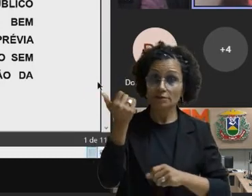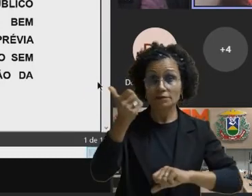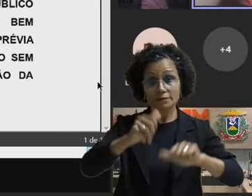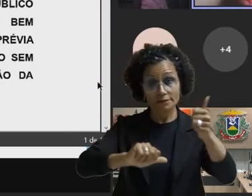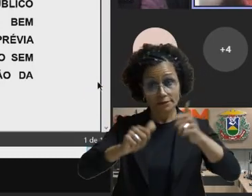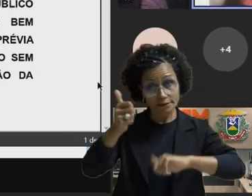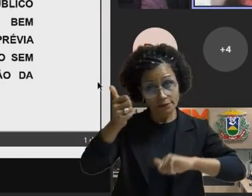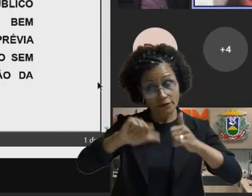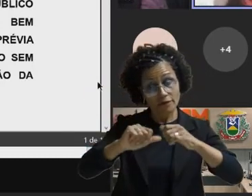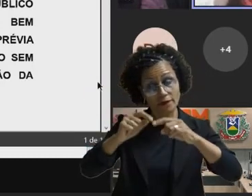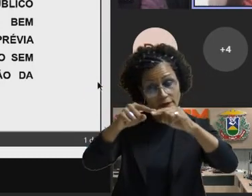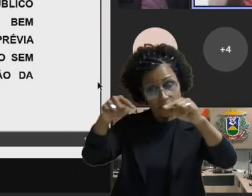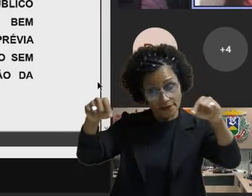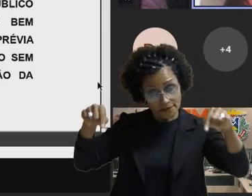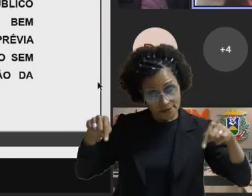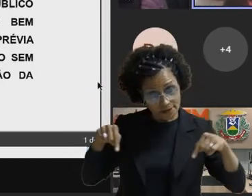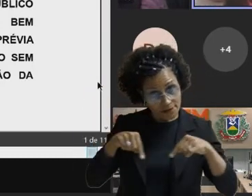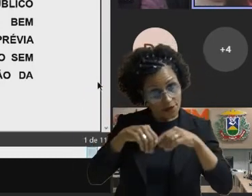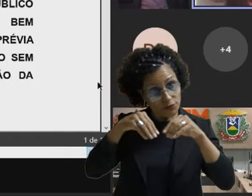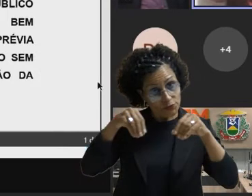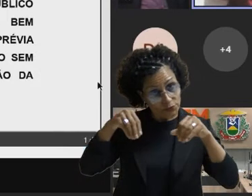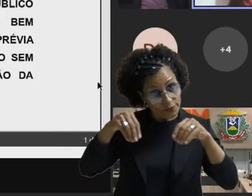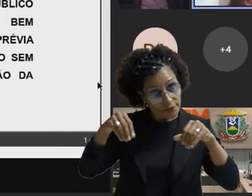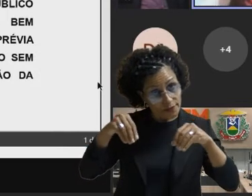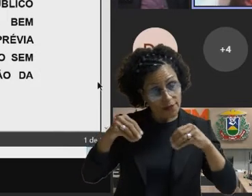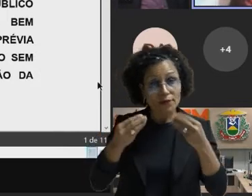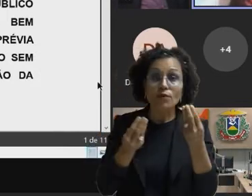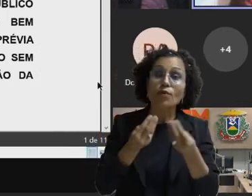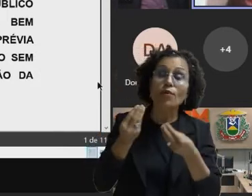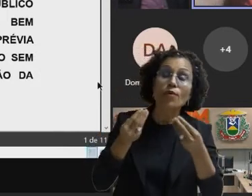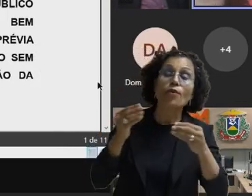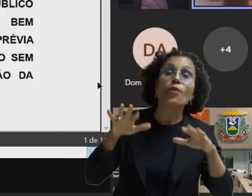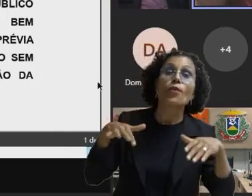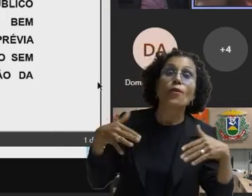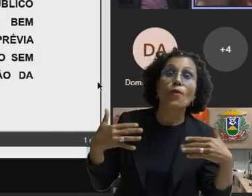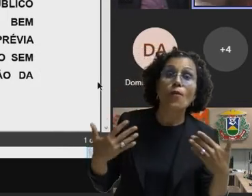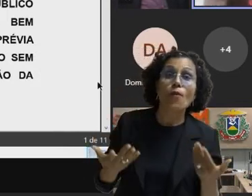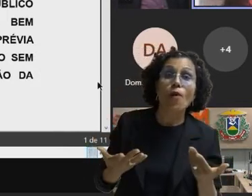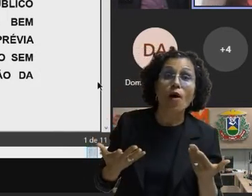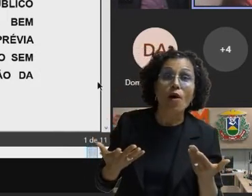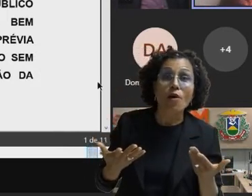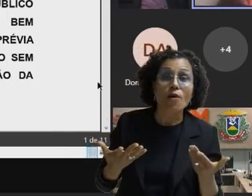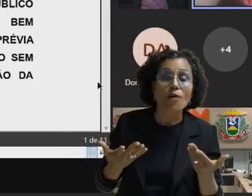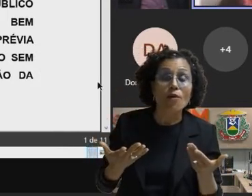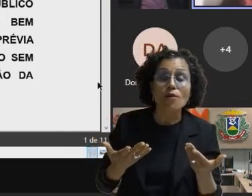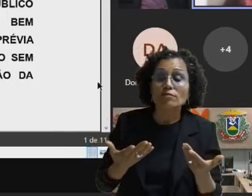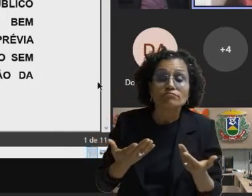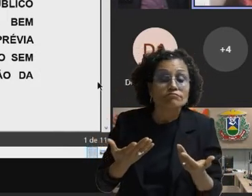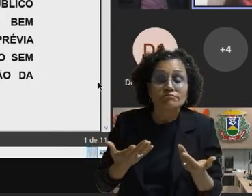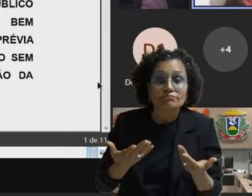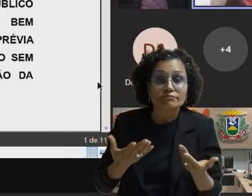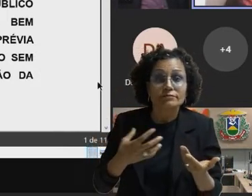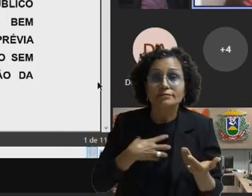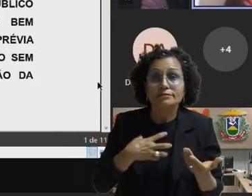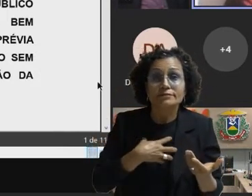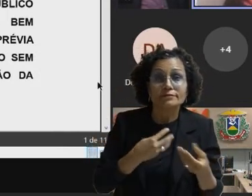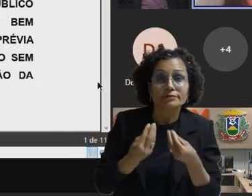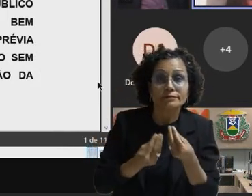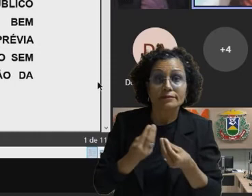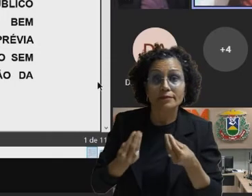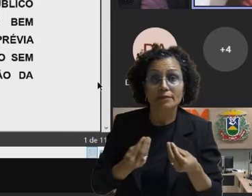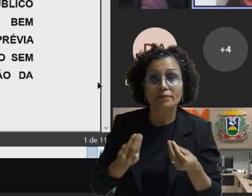do imóvel, que foi qual seria as condições dessa doação, quais